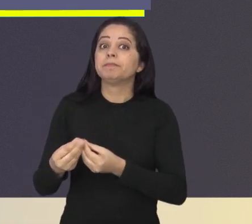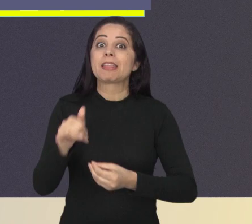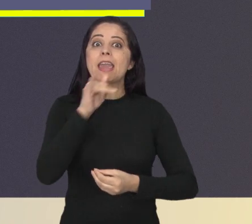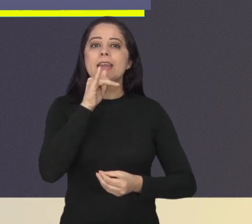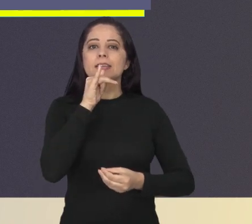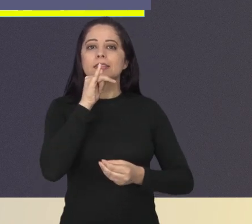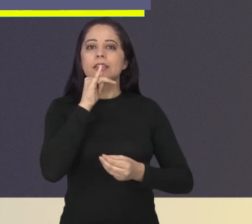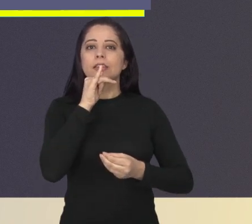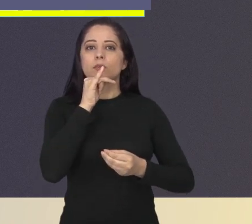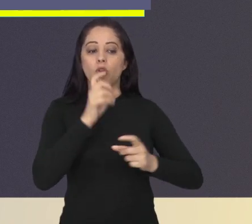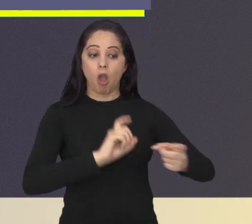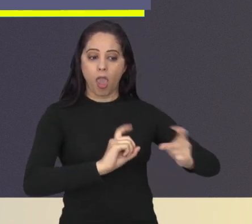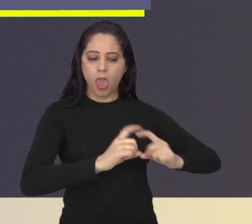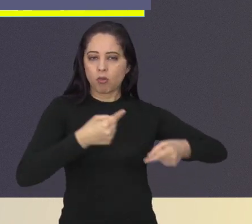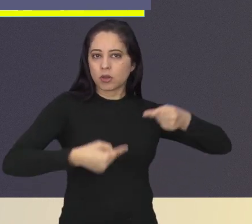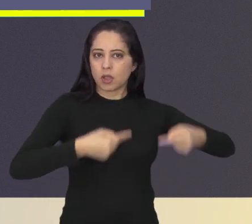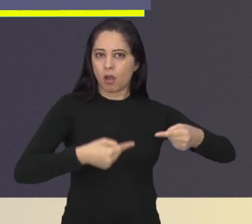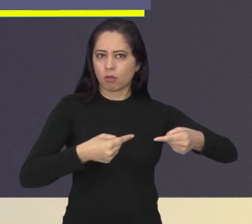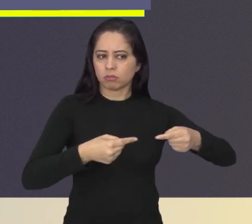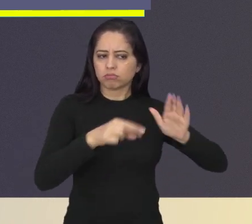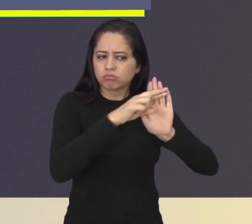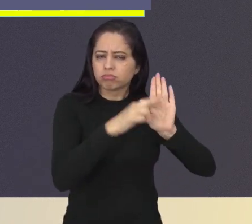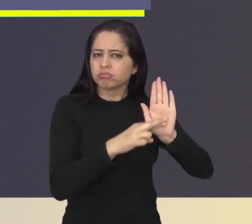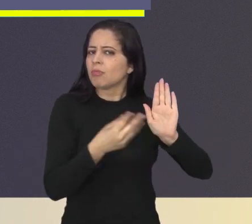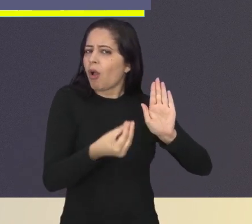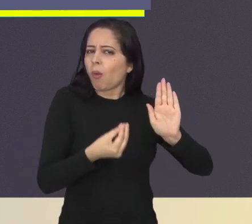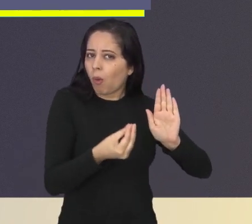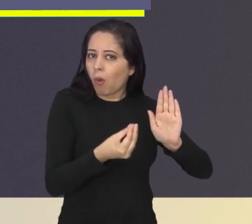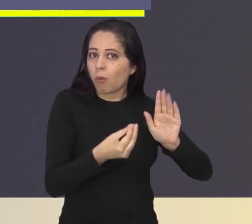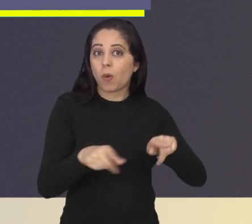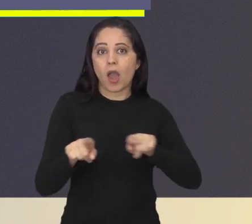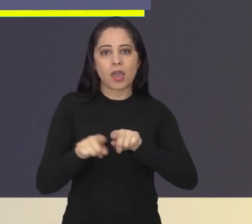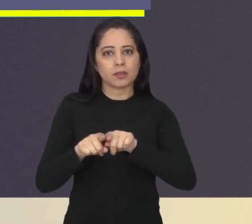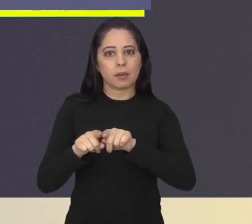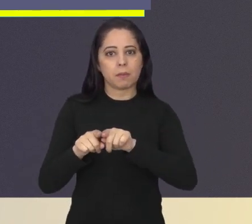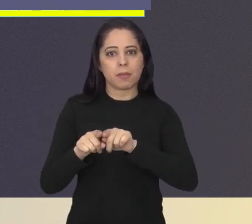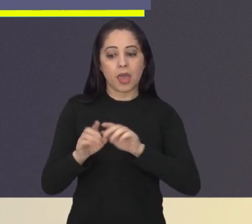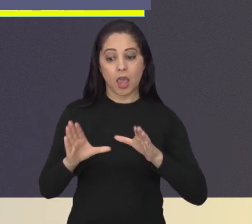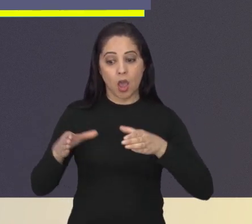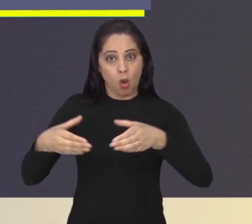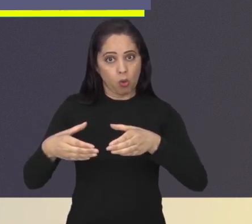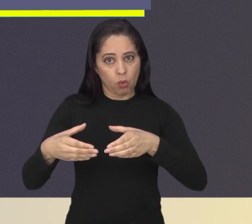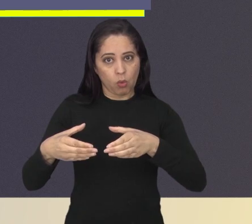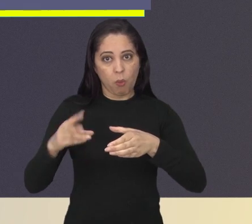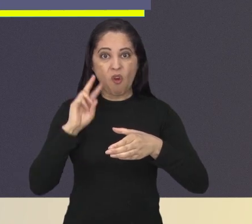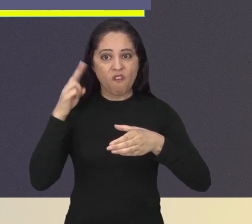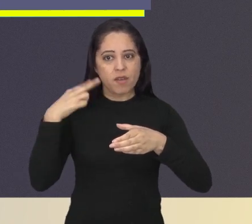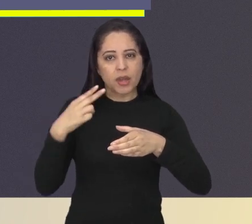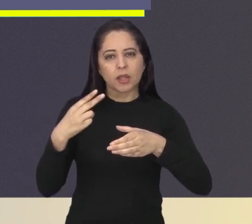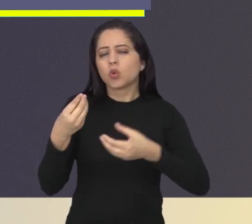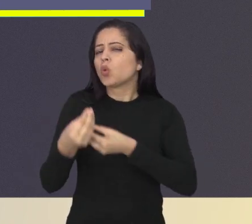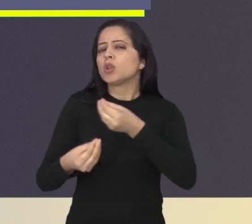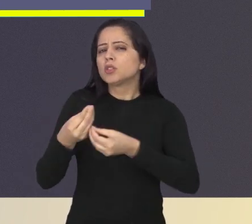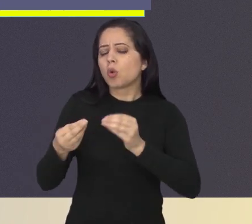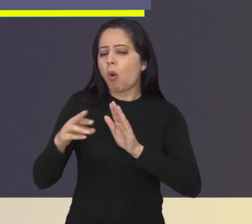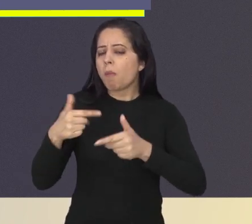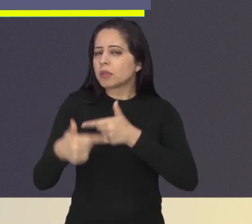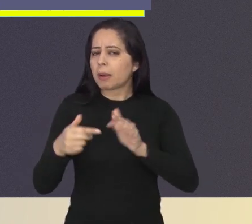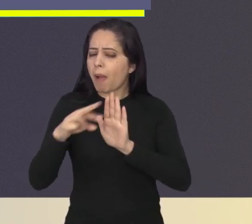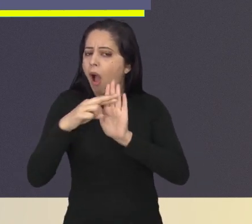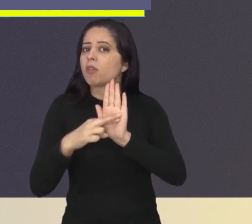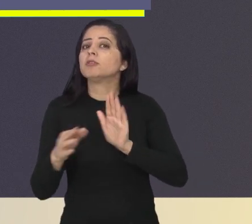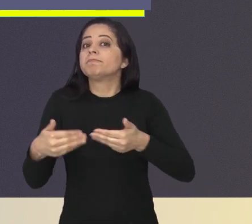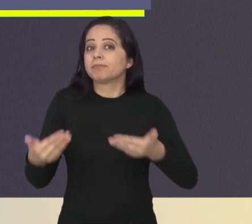serão conduzidas as sessões plenárias ou como deve funcionar o trabalho das comissões. Ele está disponível para